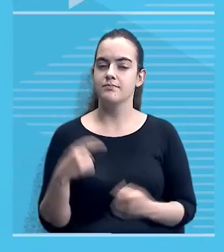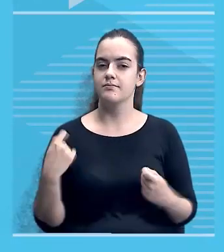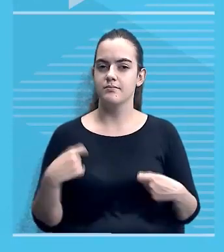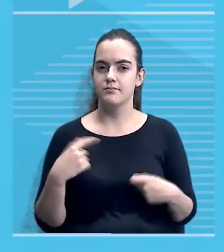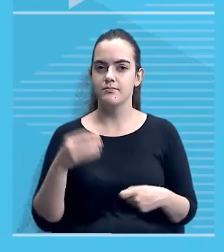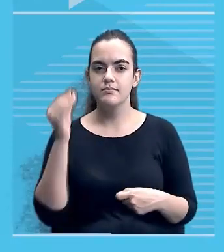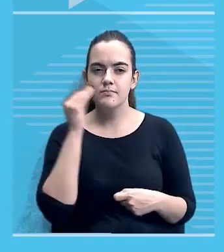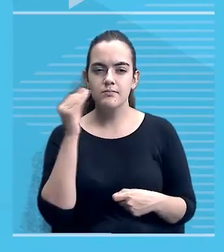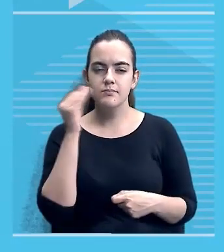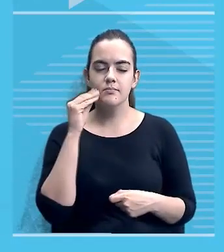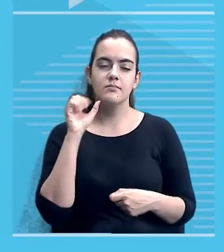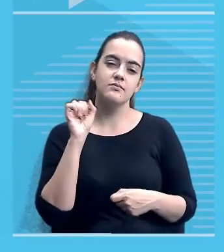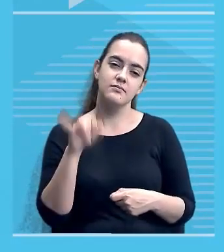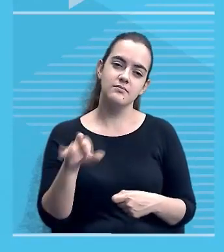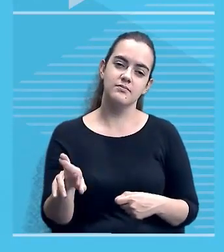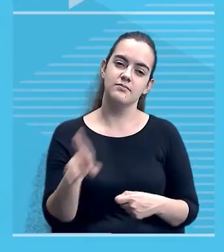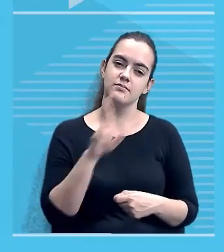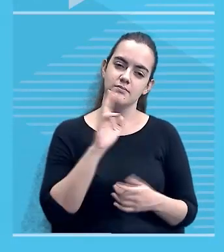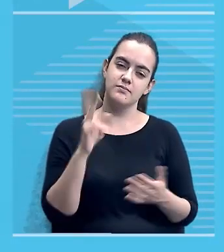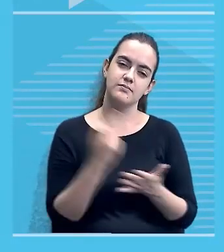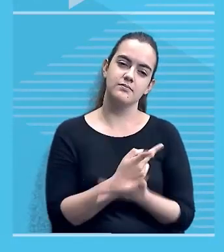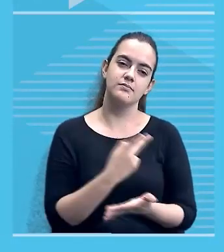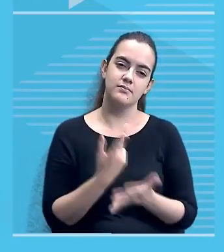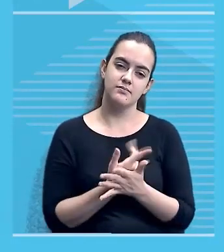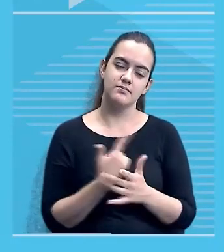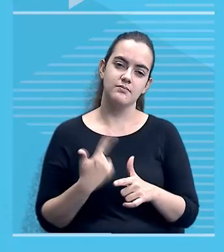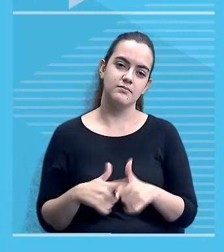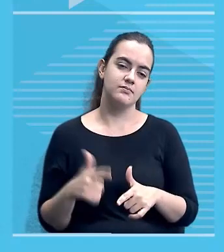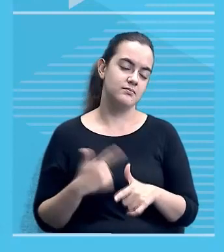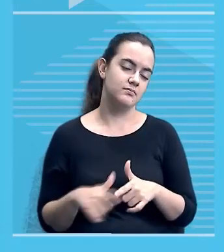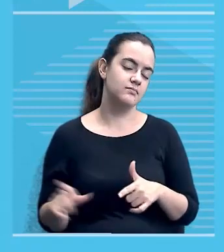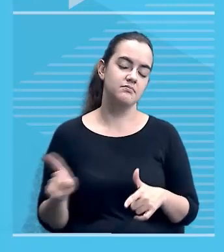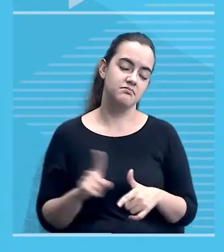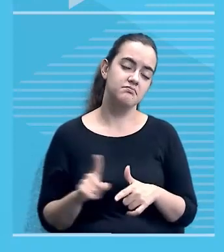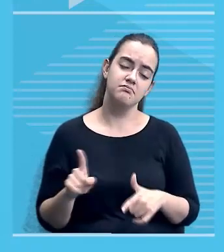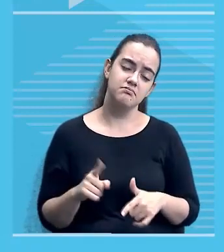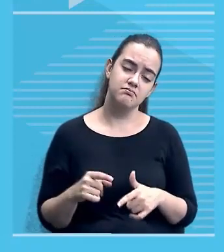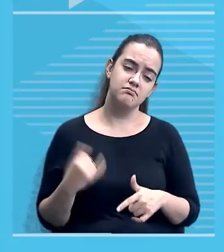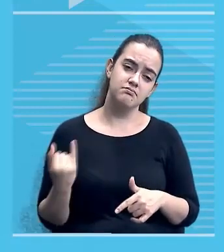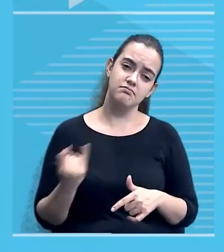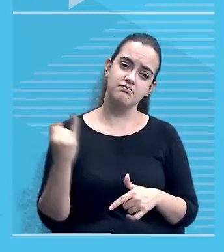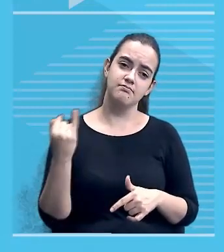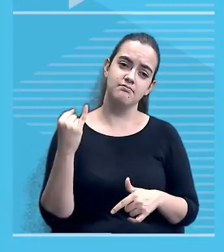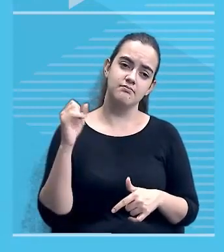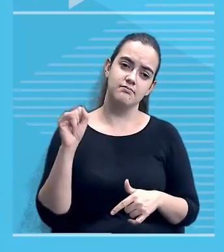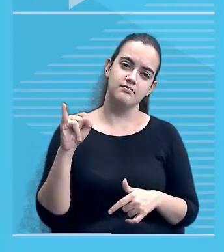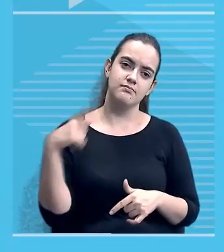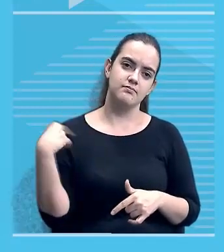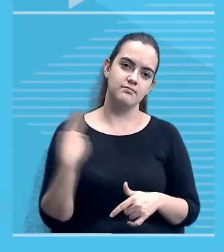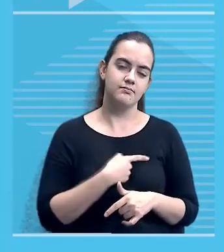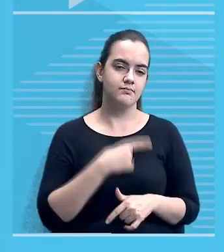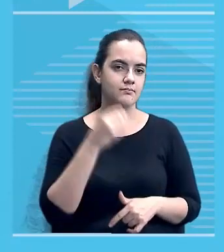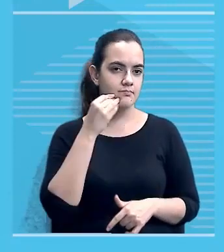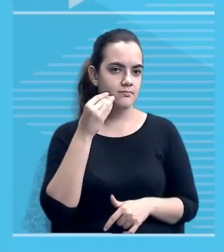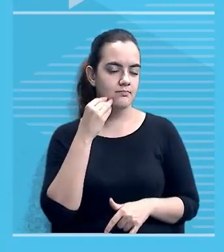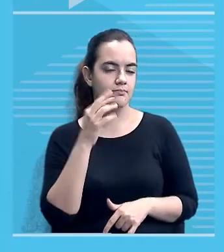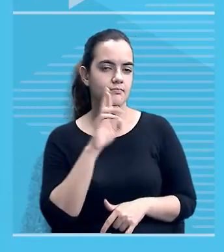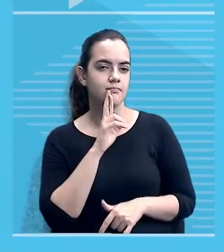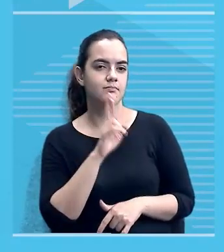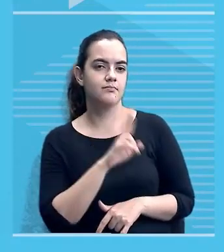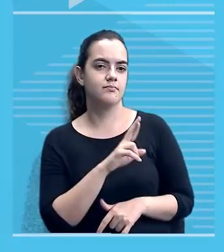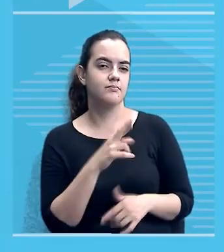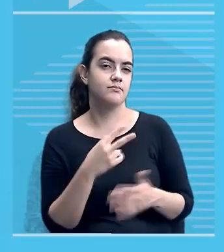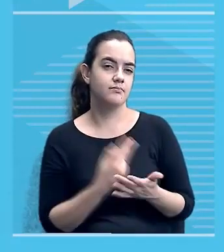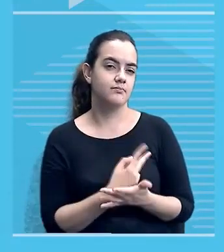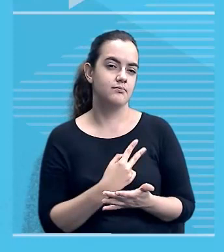O bom é que acerte mas se errar não tem tanto problema a partir de erros também nós tiramos proveito viu não é